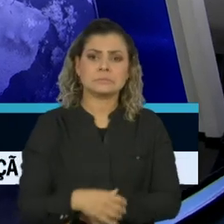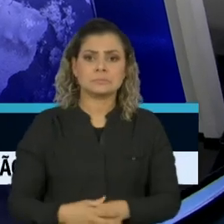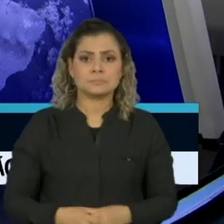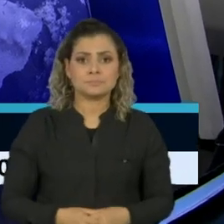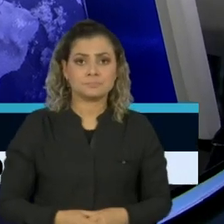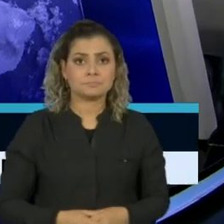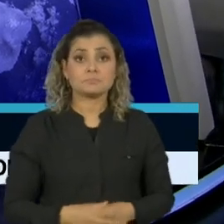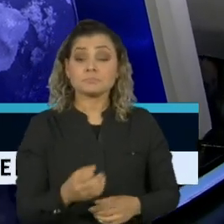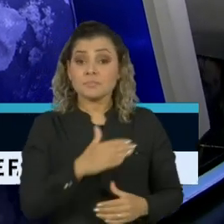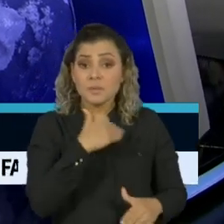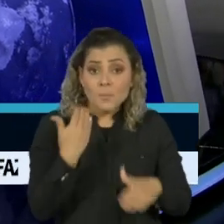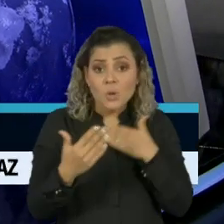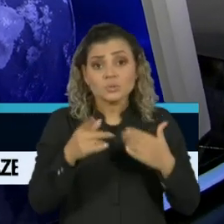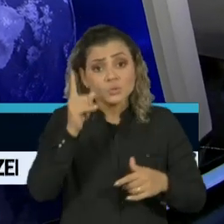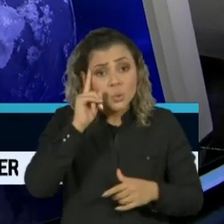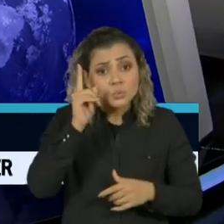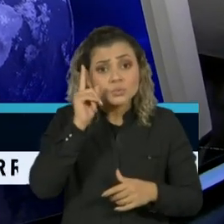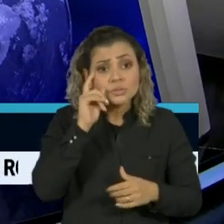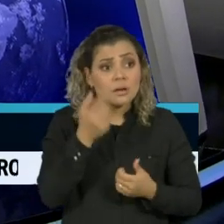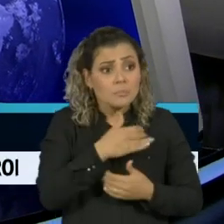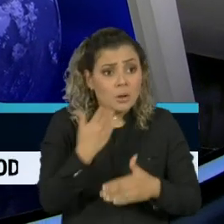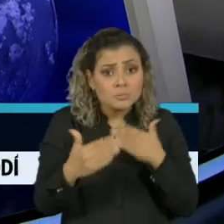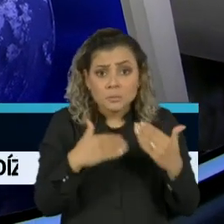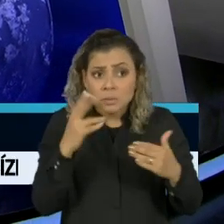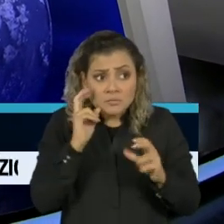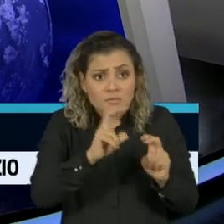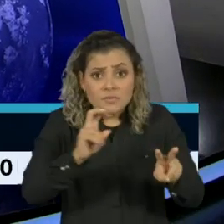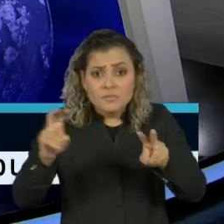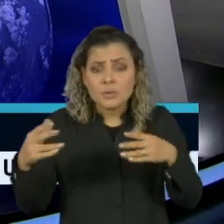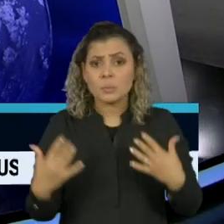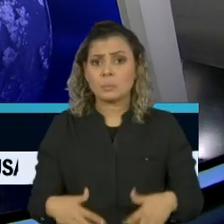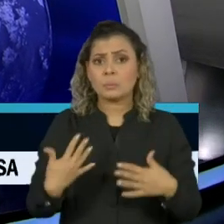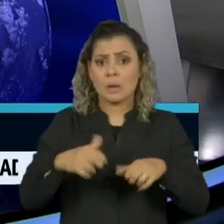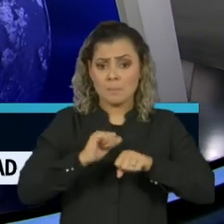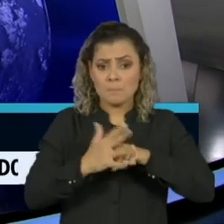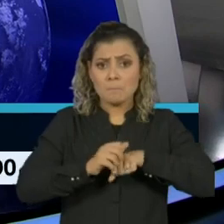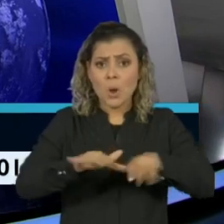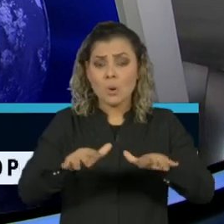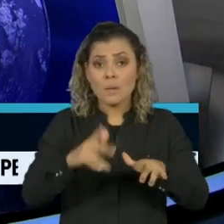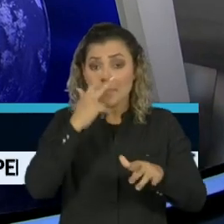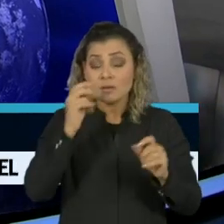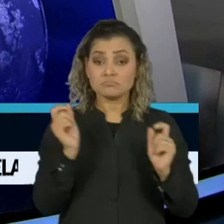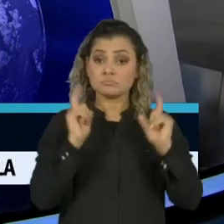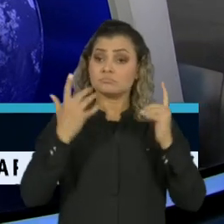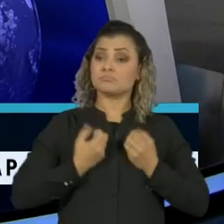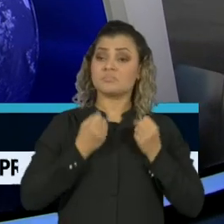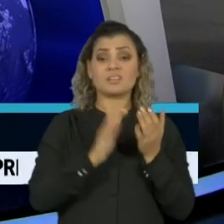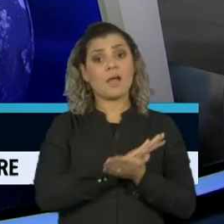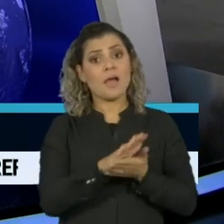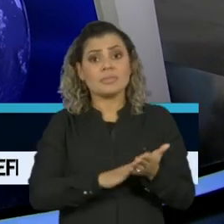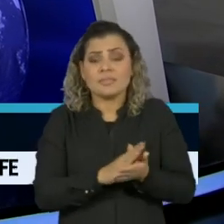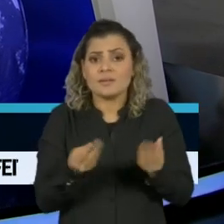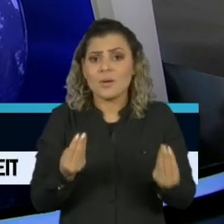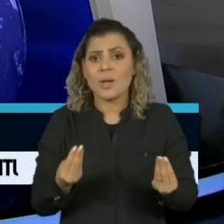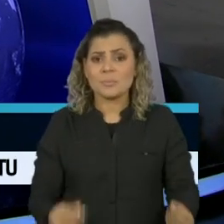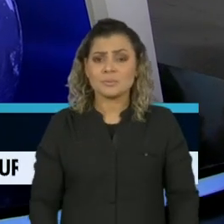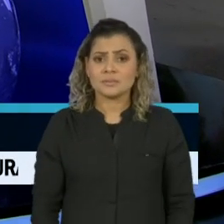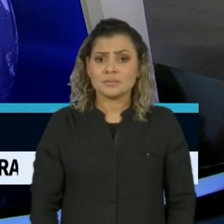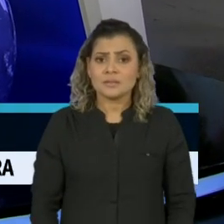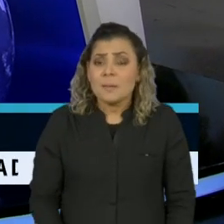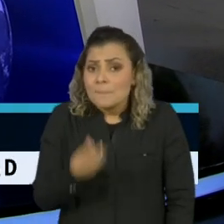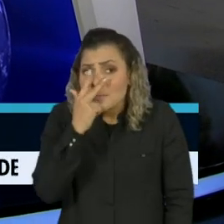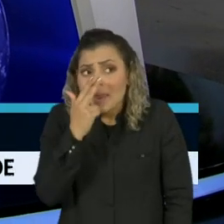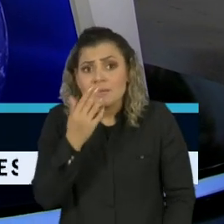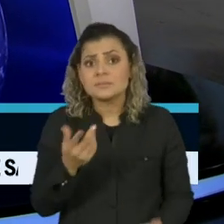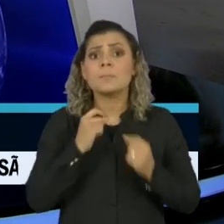e assim aí diariamente em locais diferentes de recorrente não poderia parece que não choca tanto a população estava conversando sobre isso aqui que